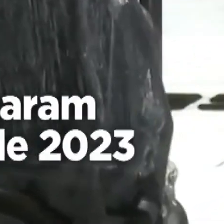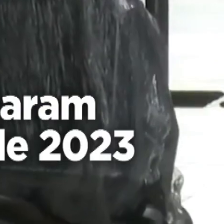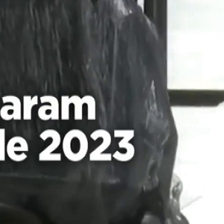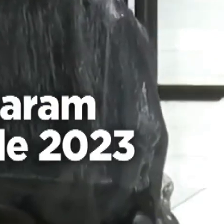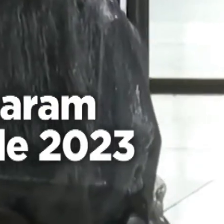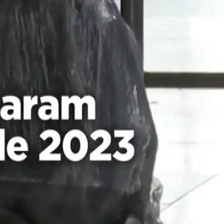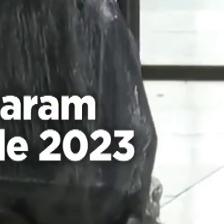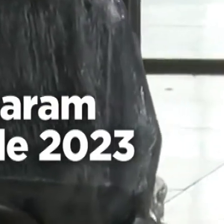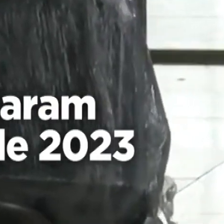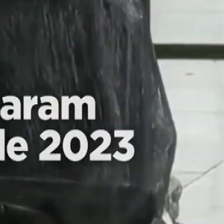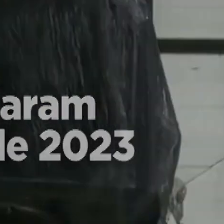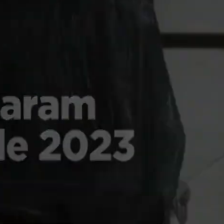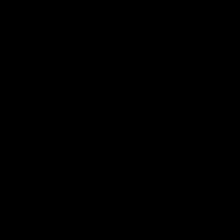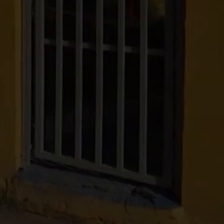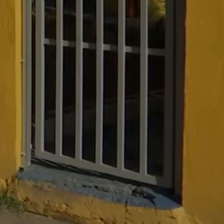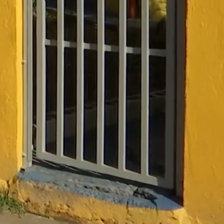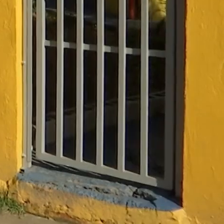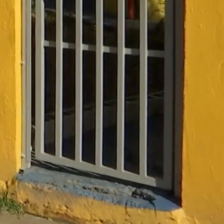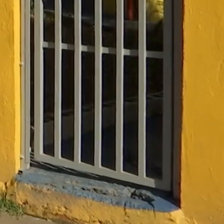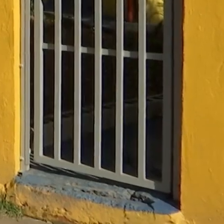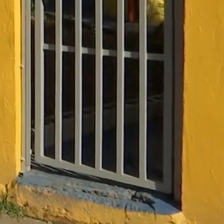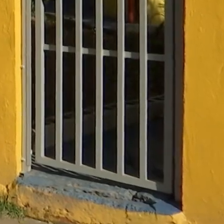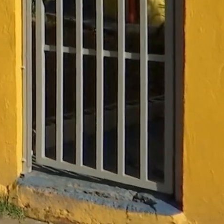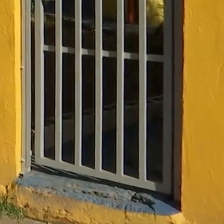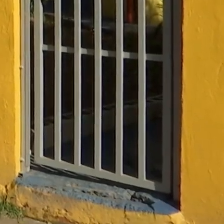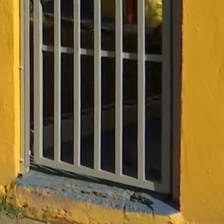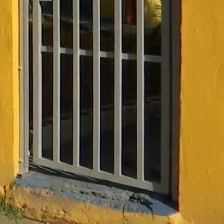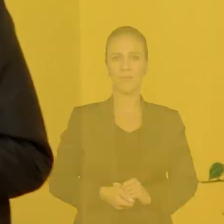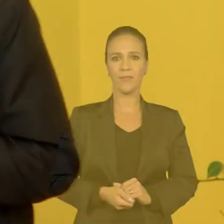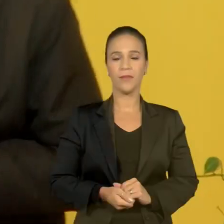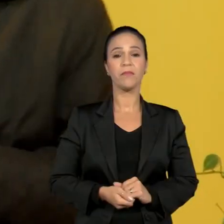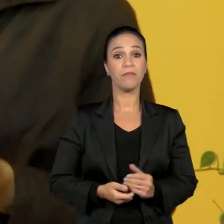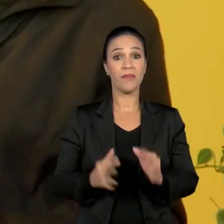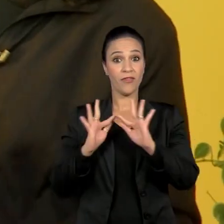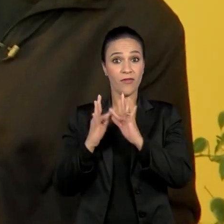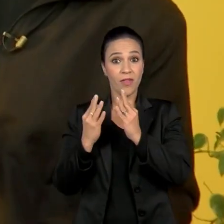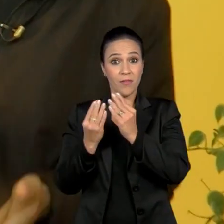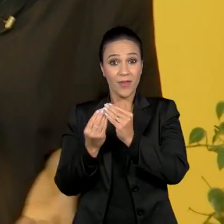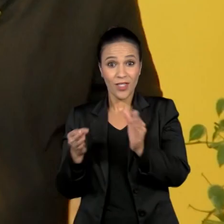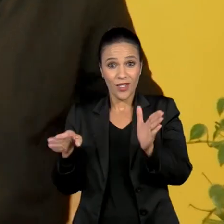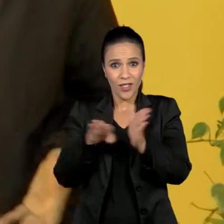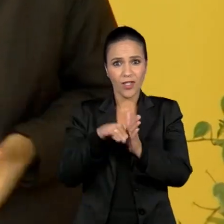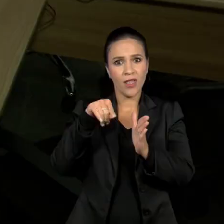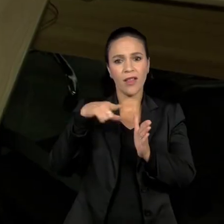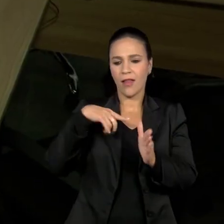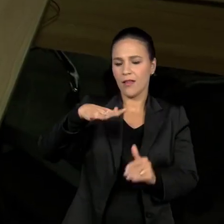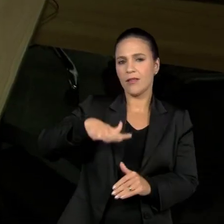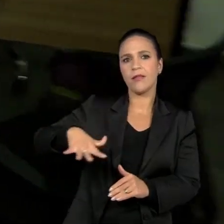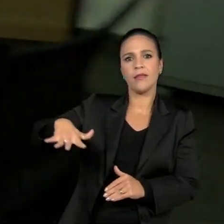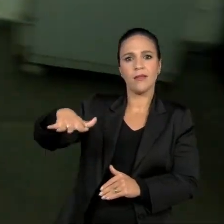Guarulhos. Nós visitamos um dos abrigos da prefeitura que acolhem essas pessoas.